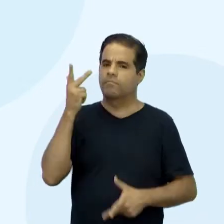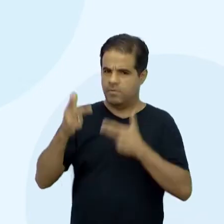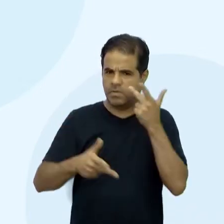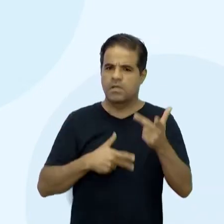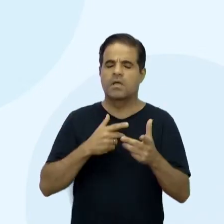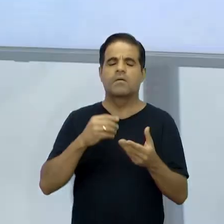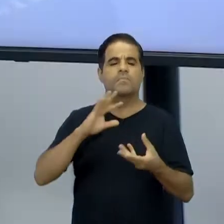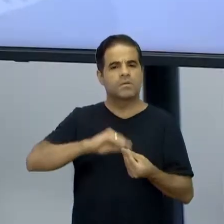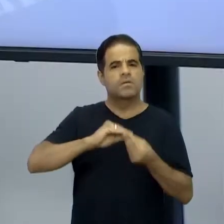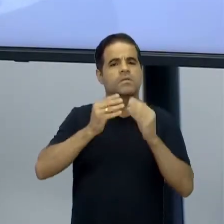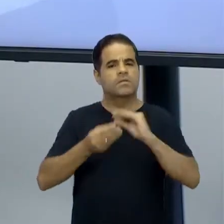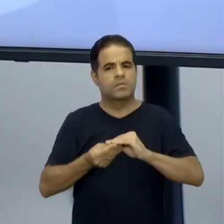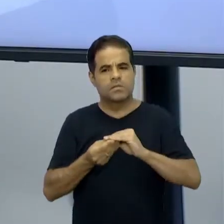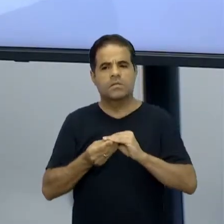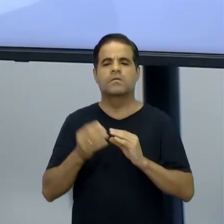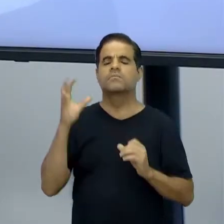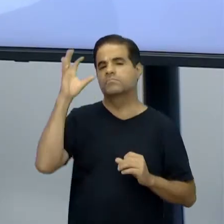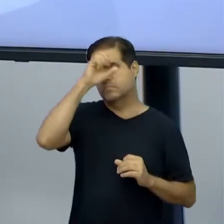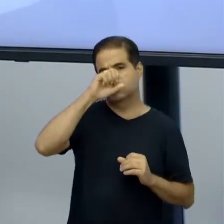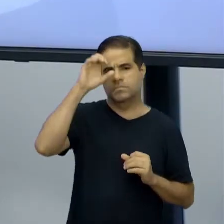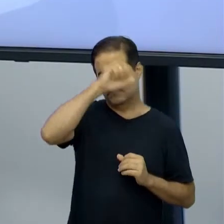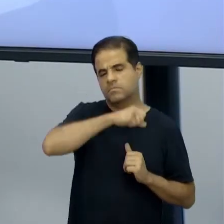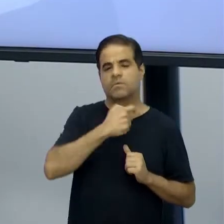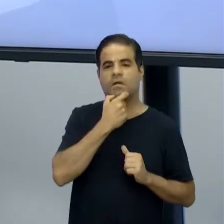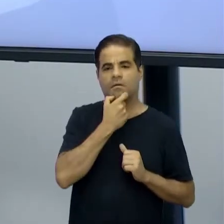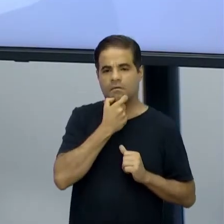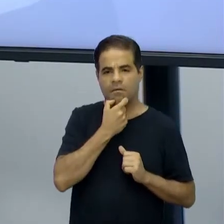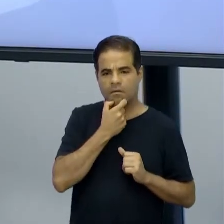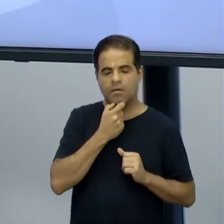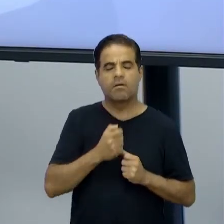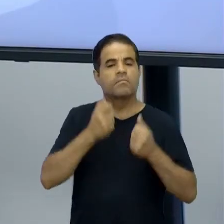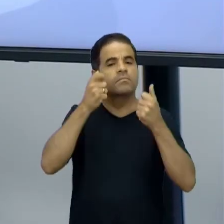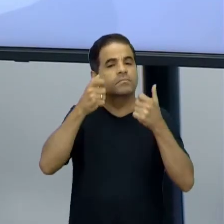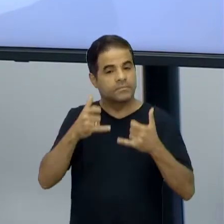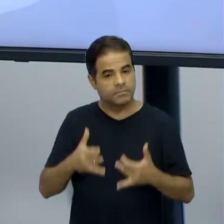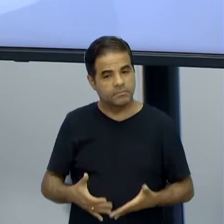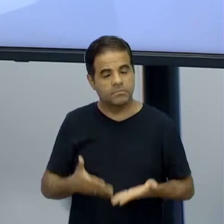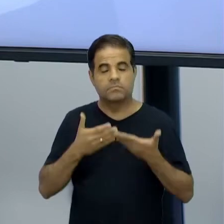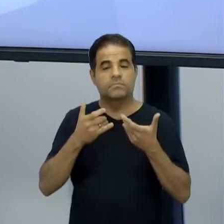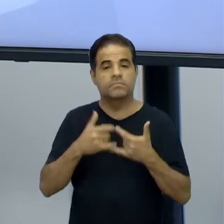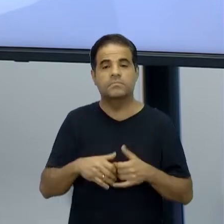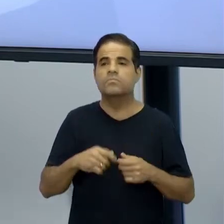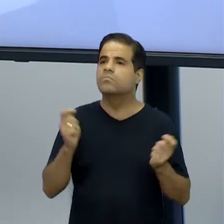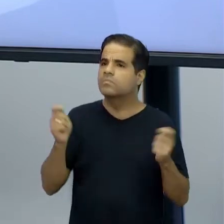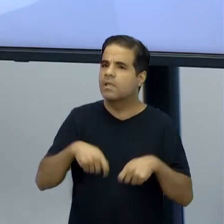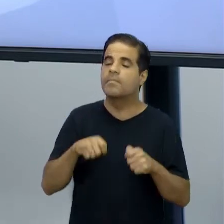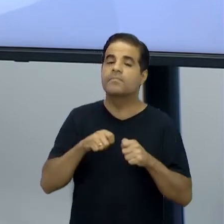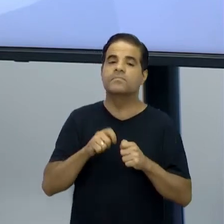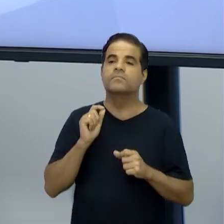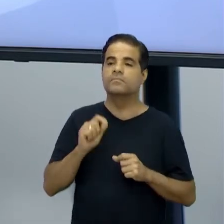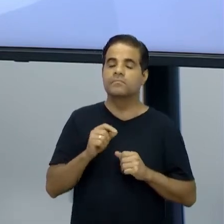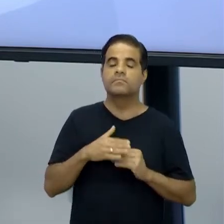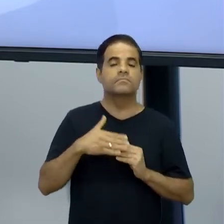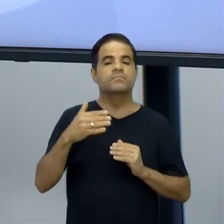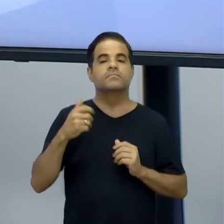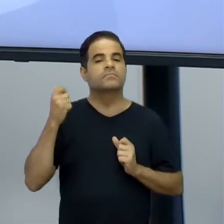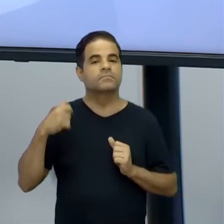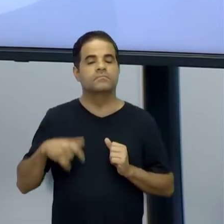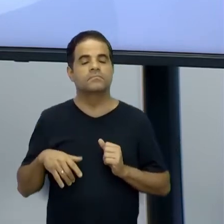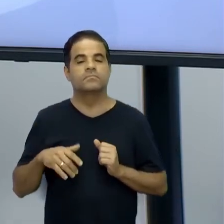fazer intercâmbio, em aprender inglês, e depois que acabar o ensino médio, o que a gente poderia fazer? Então, nós falamos aí